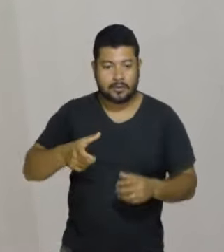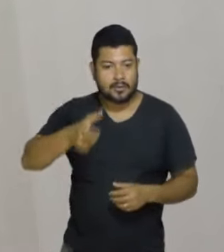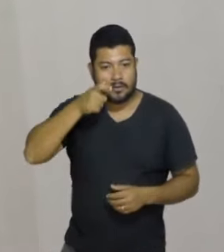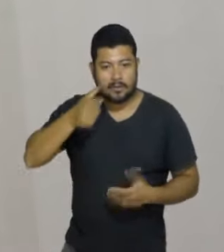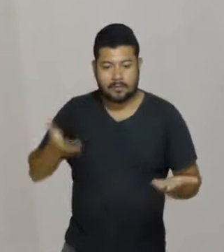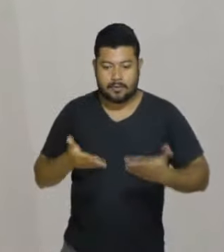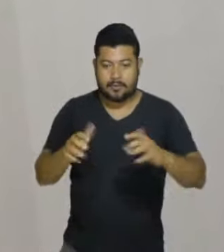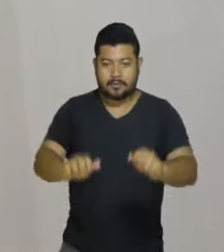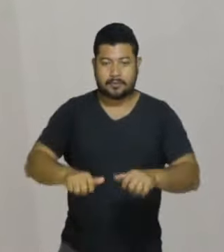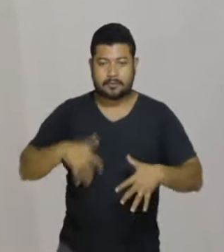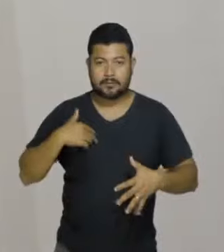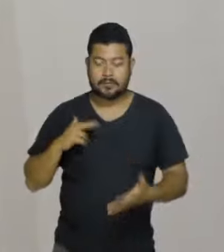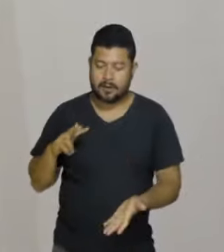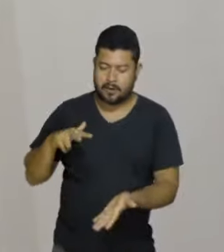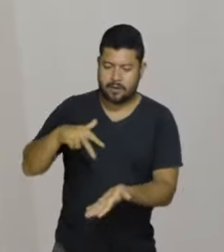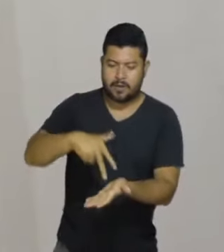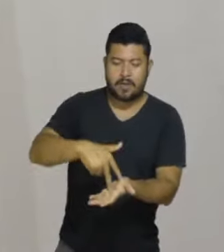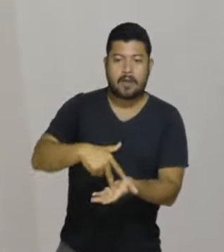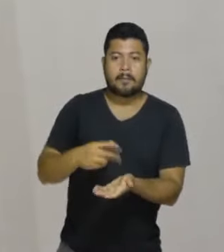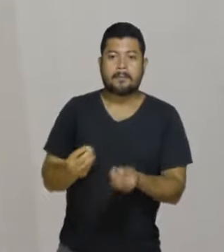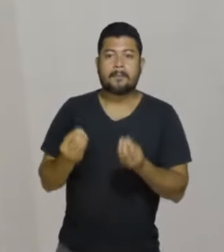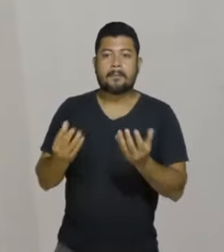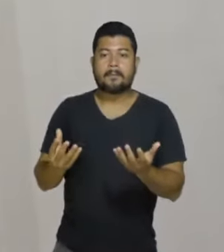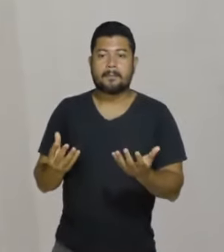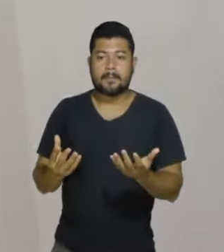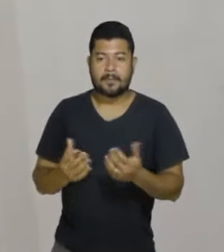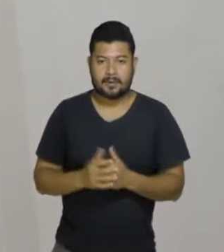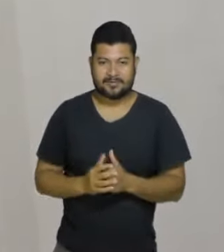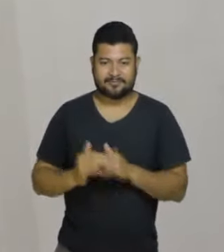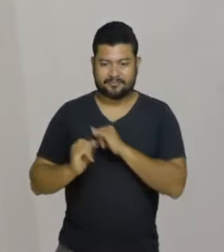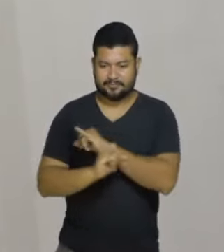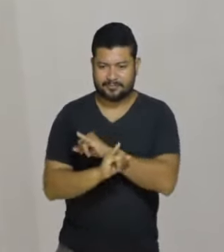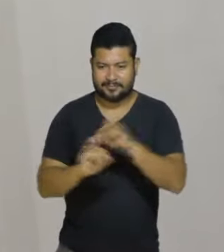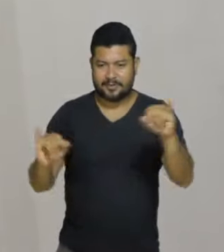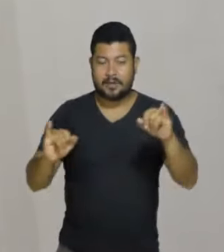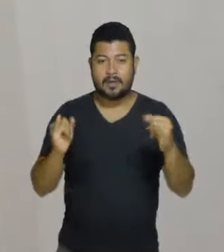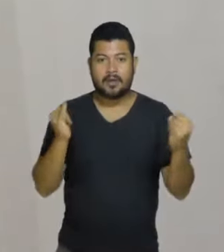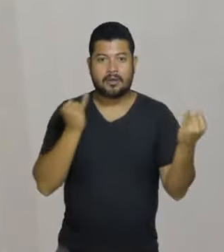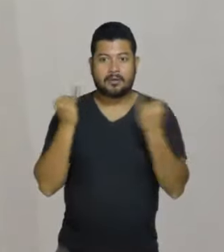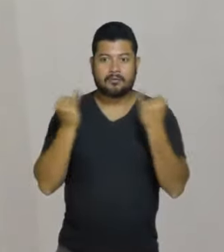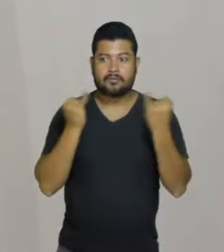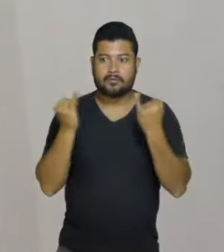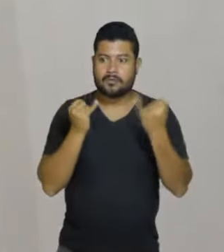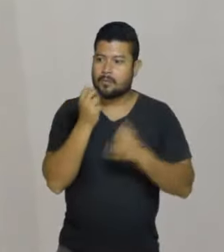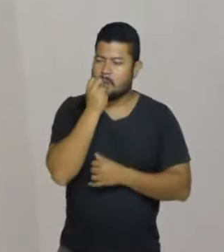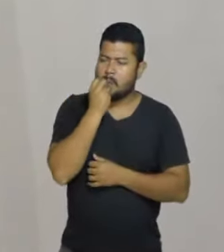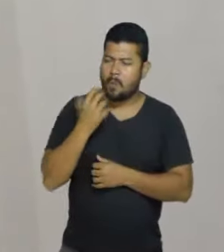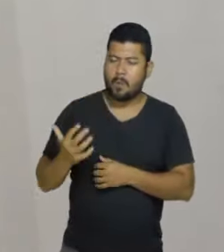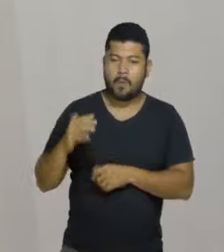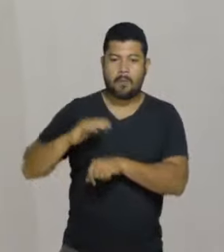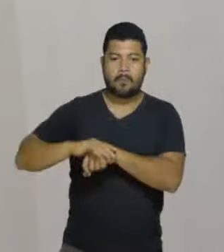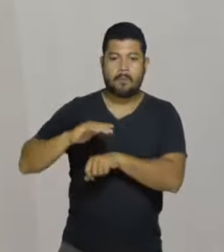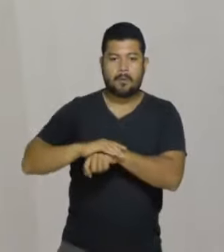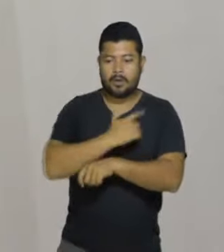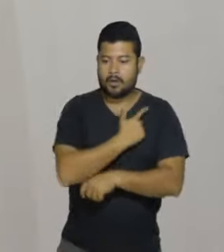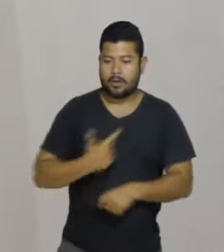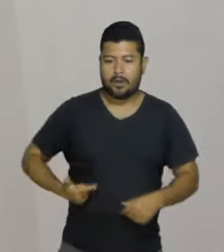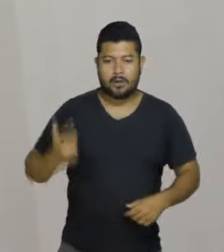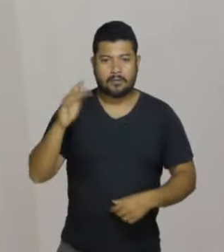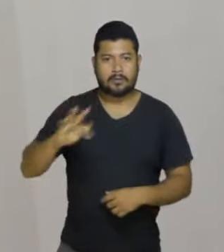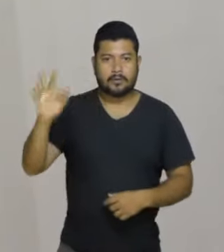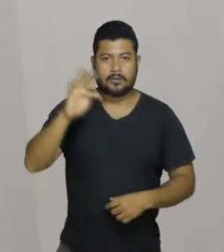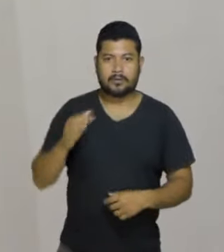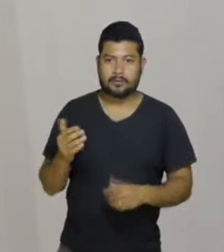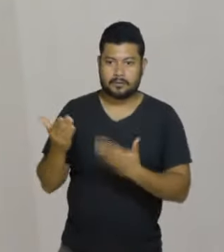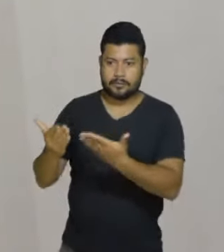hoje aqui trazer mais uma boa notícia do governo federal, dentre as muitas que o governo vem conquistando